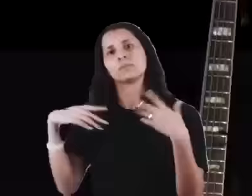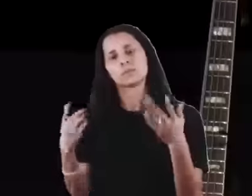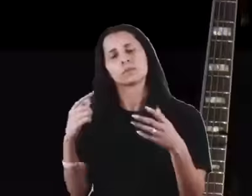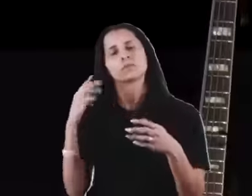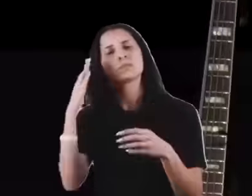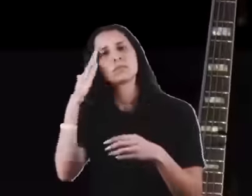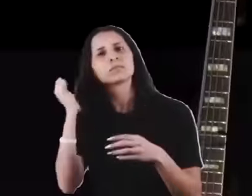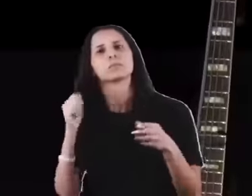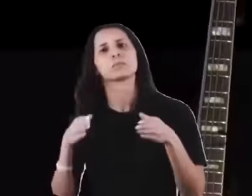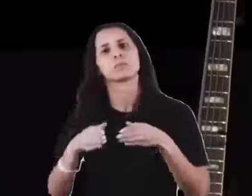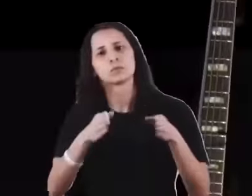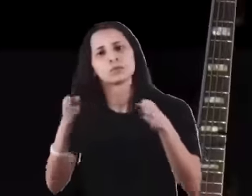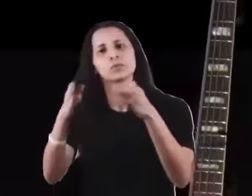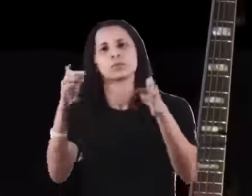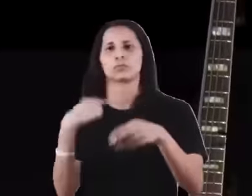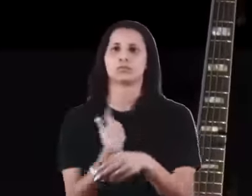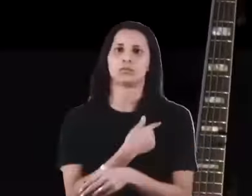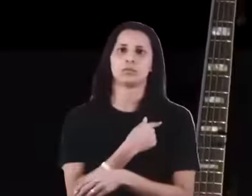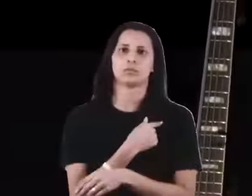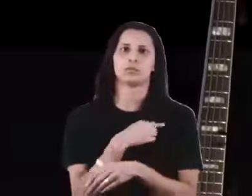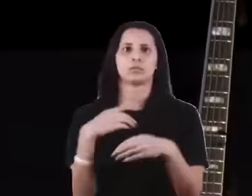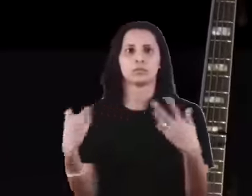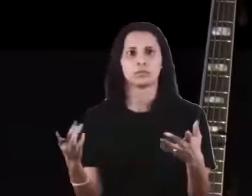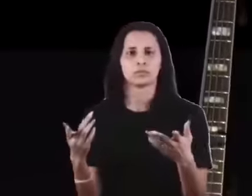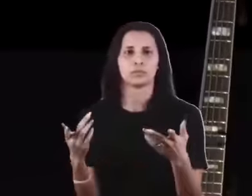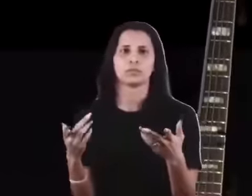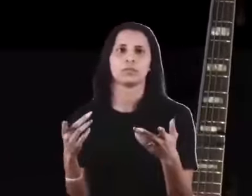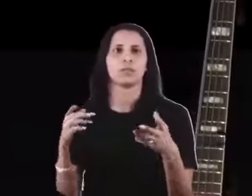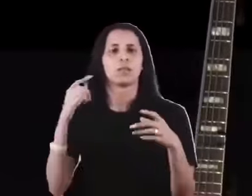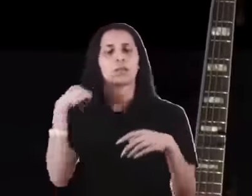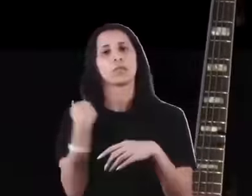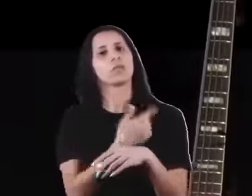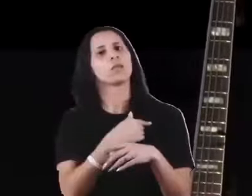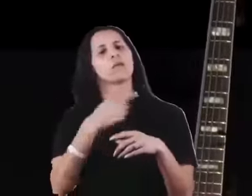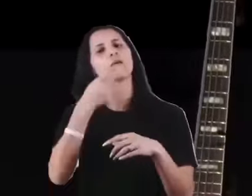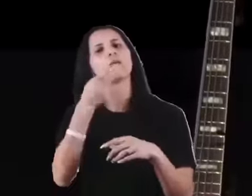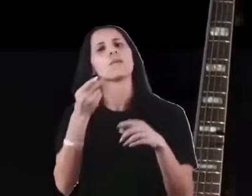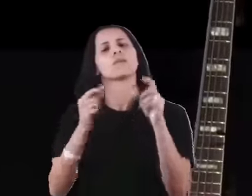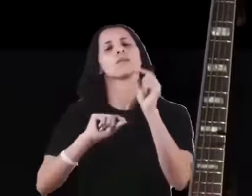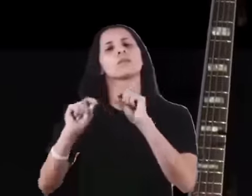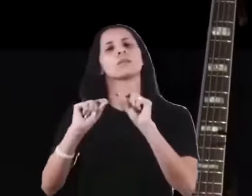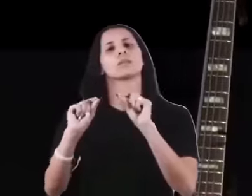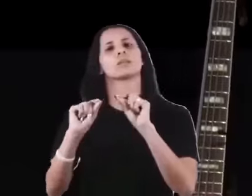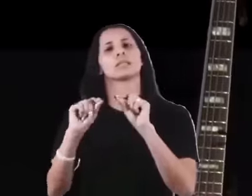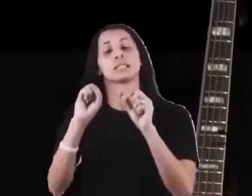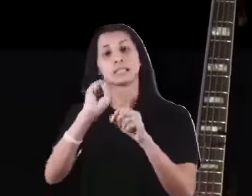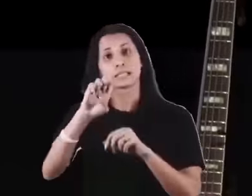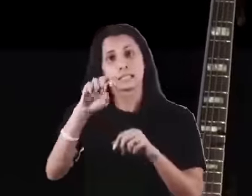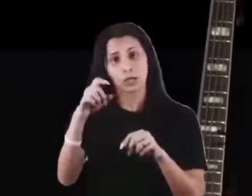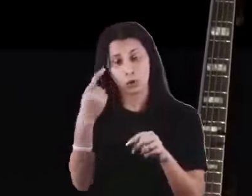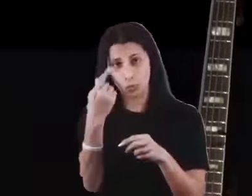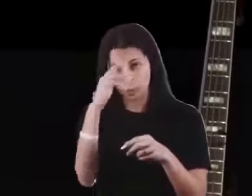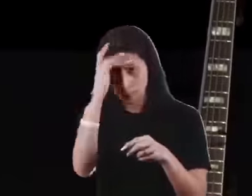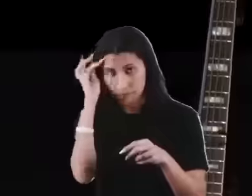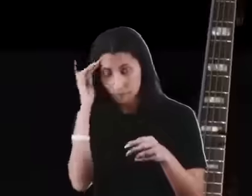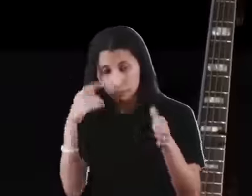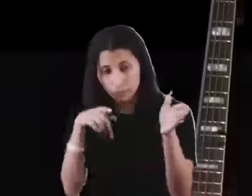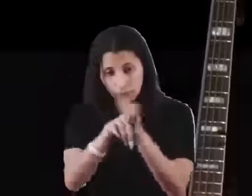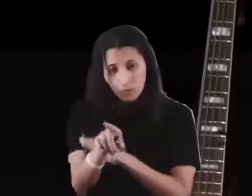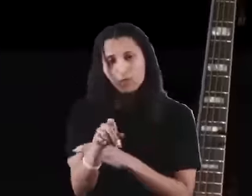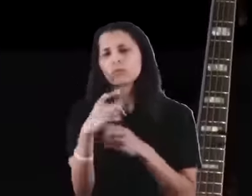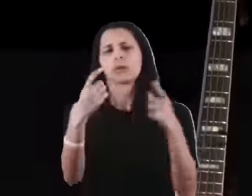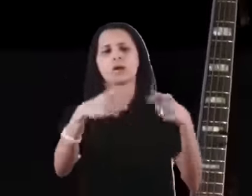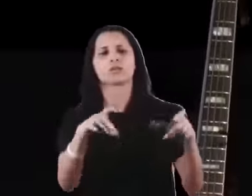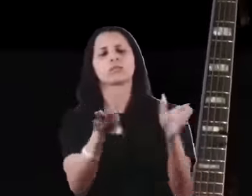e perguntar se dá onde você vem para onde você vai o que você responderia é por isso que é tão importante entender a